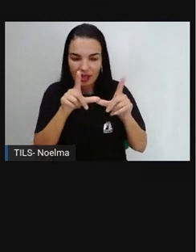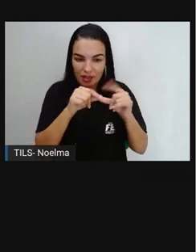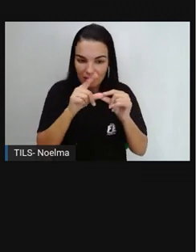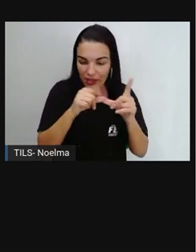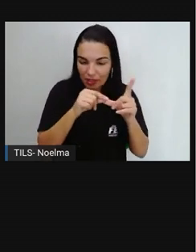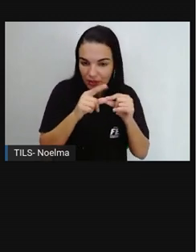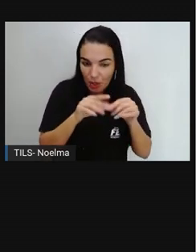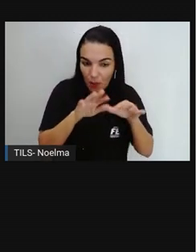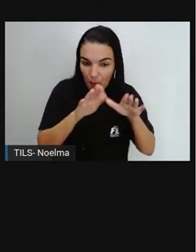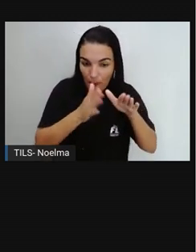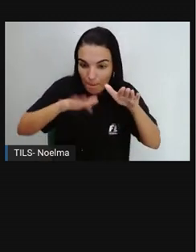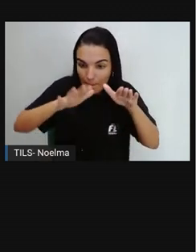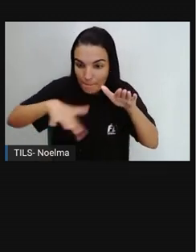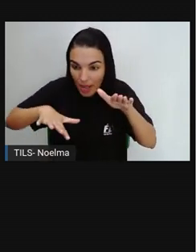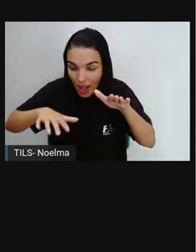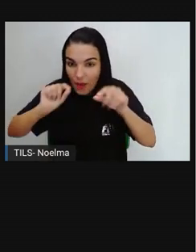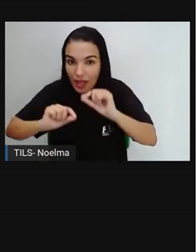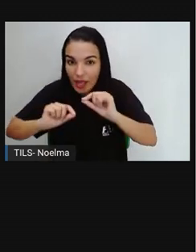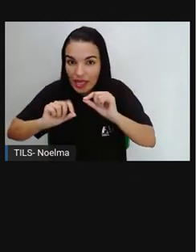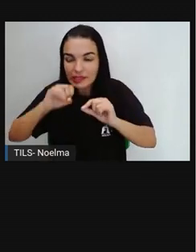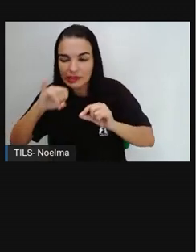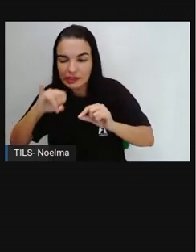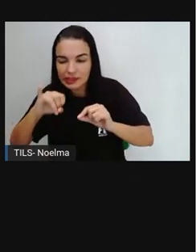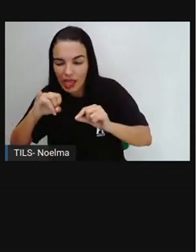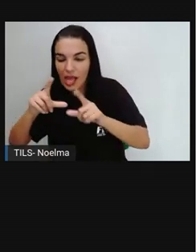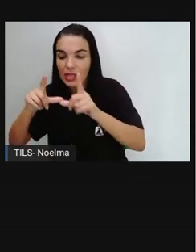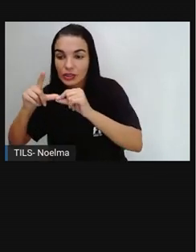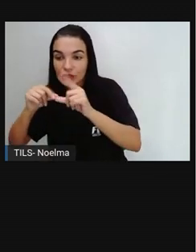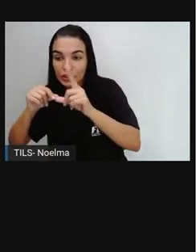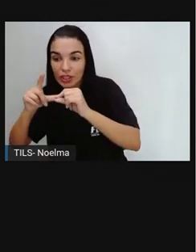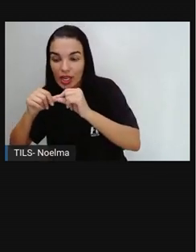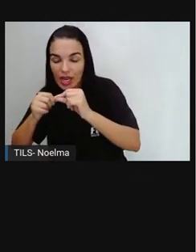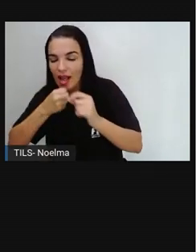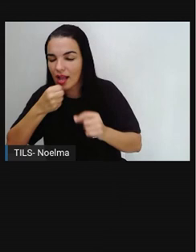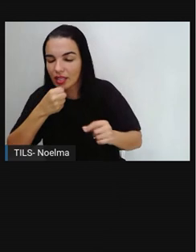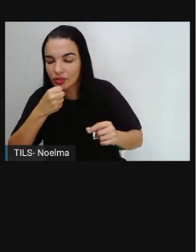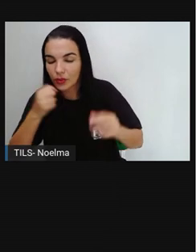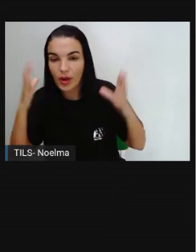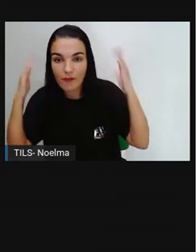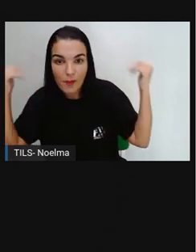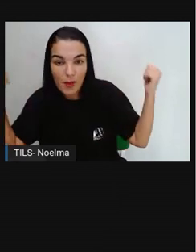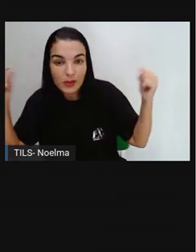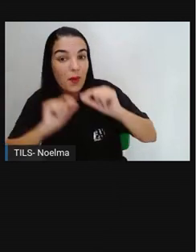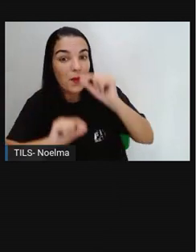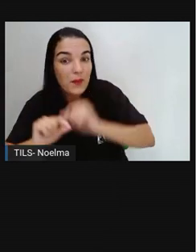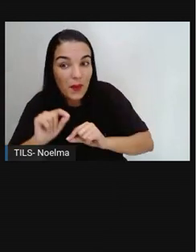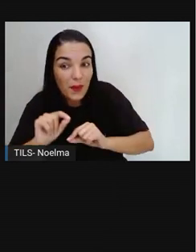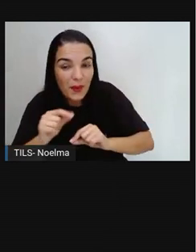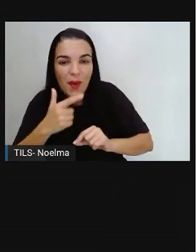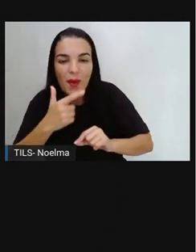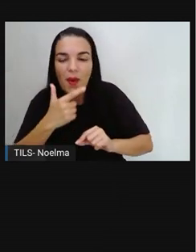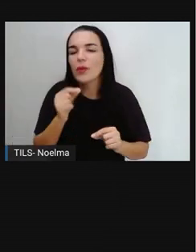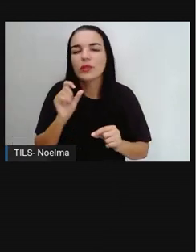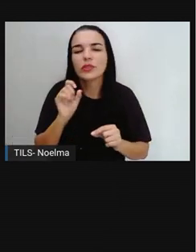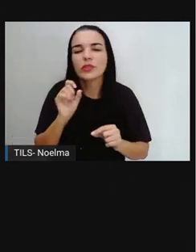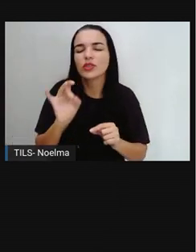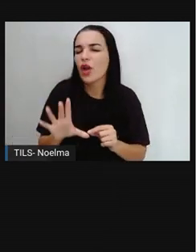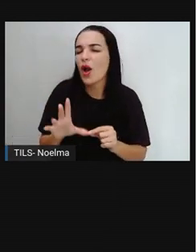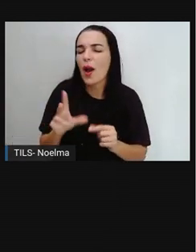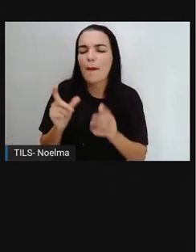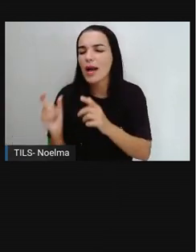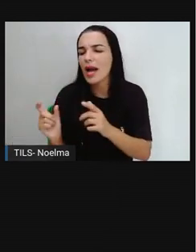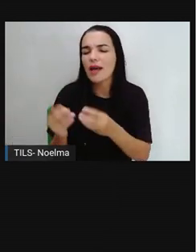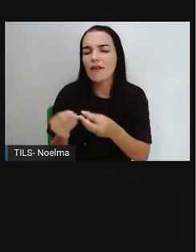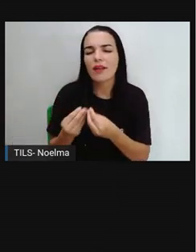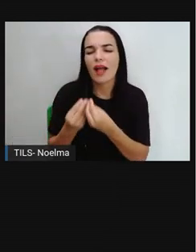estar na praia. Se lemos um texto sobre uma cantora famosa, estrela deve ser o modo de tratamento destinado à